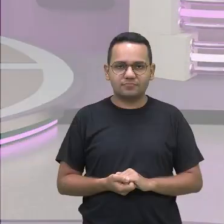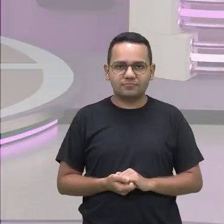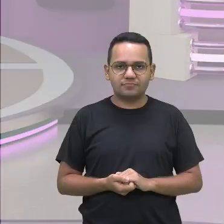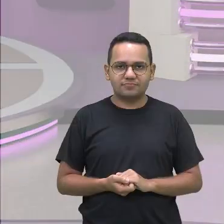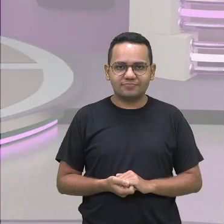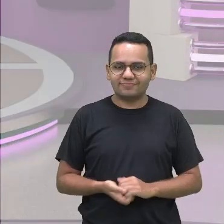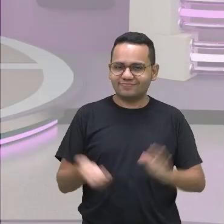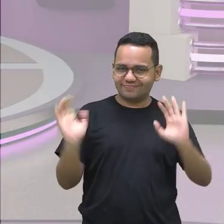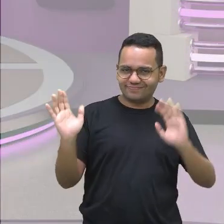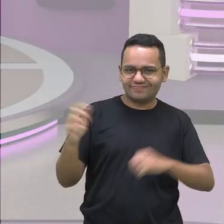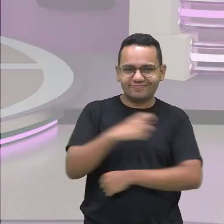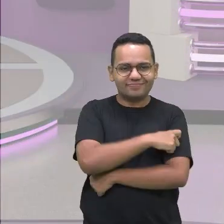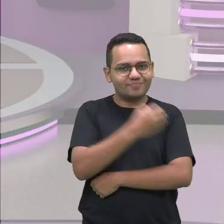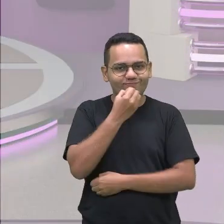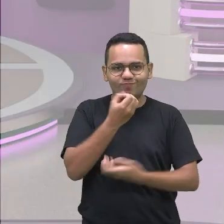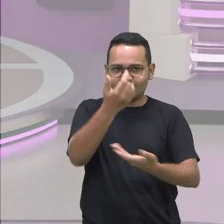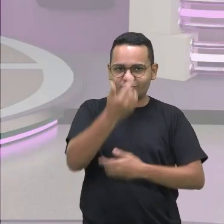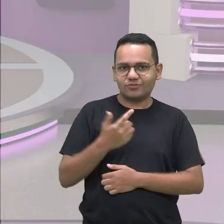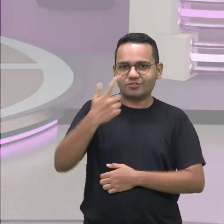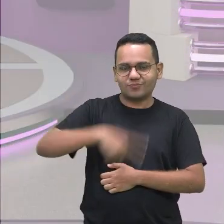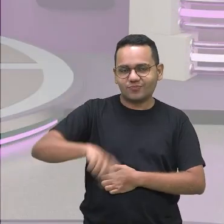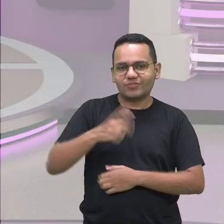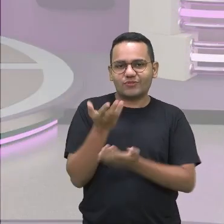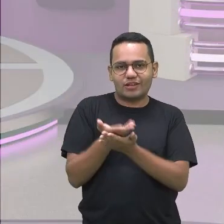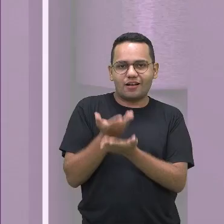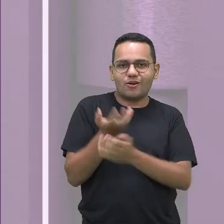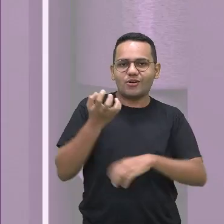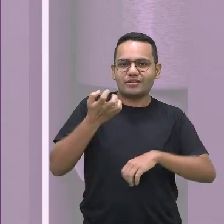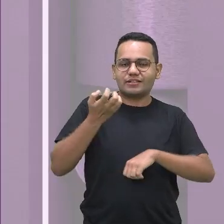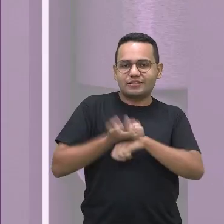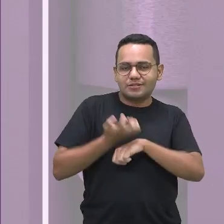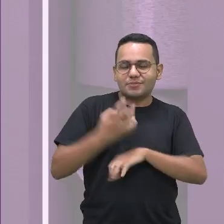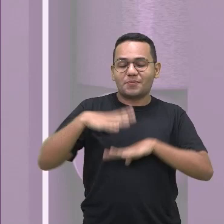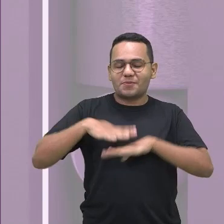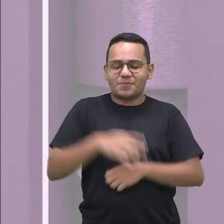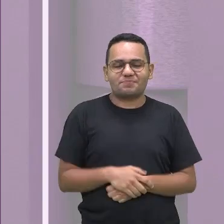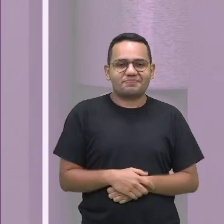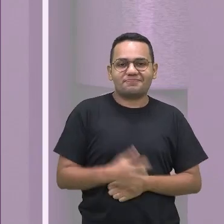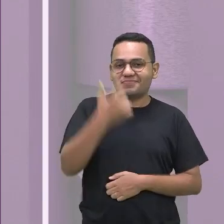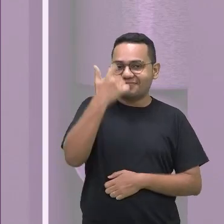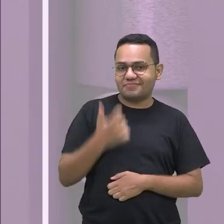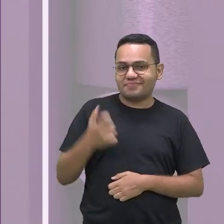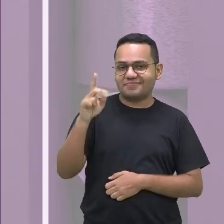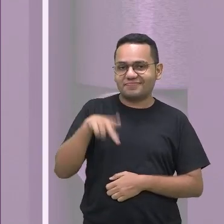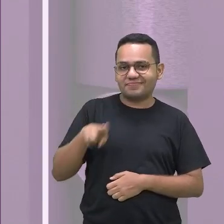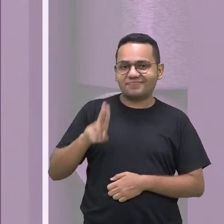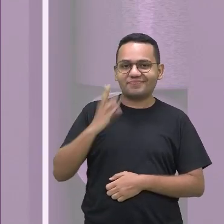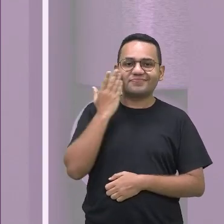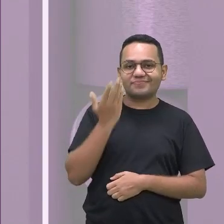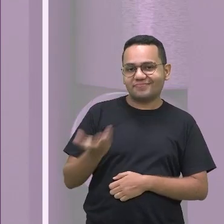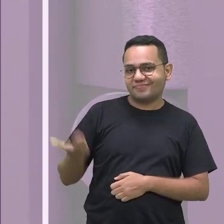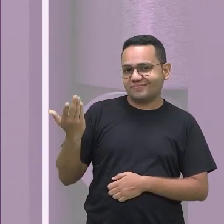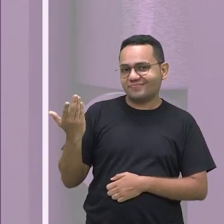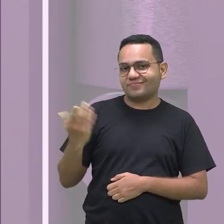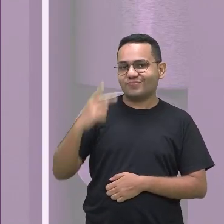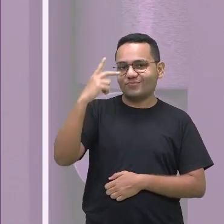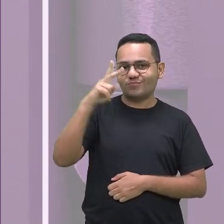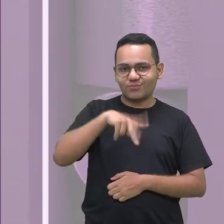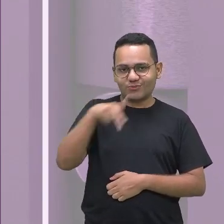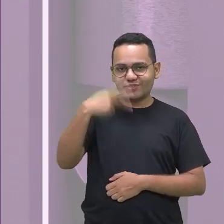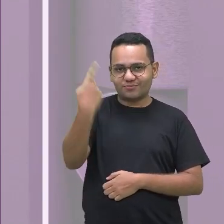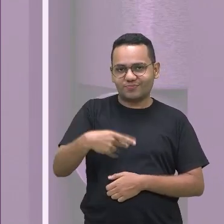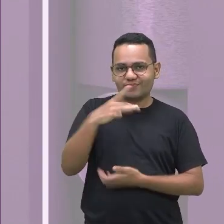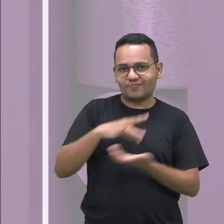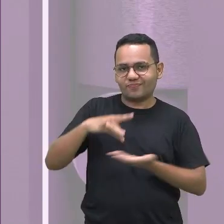Olá, queridos, sejam bem-vindos a mais uma aula de matemática. Sou a professora Simone Silva, professora de matemática,